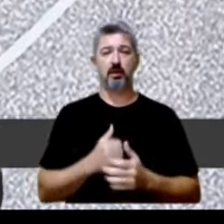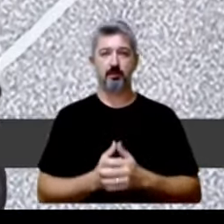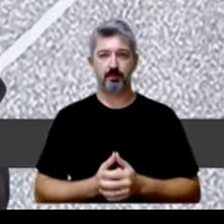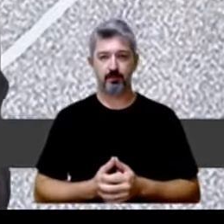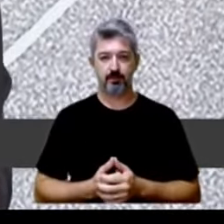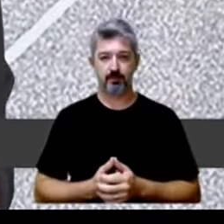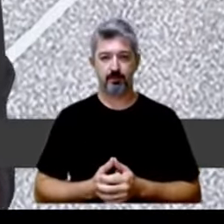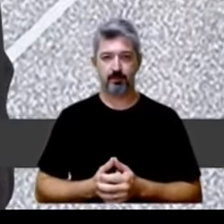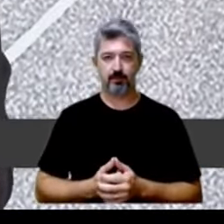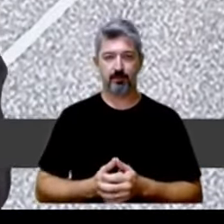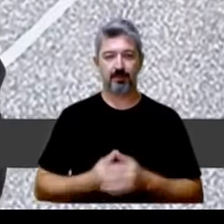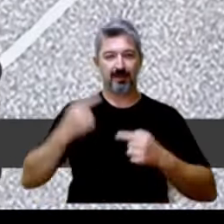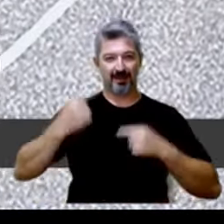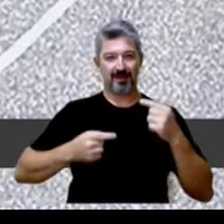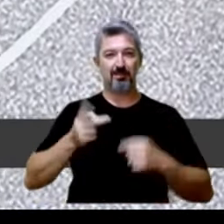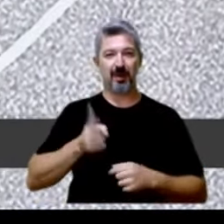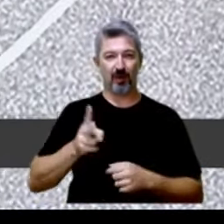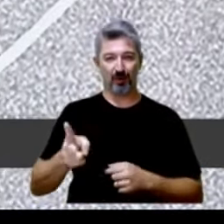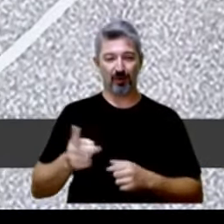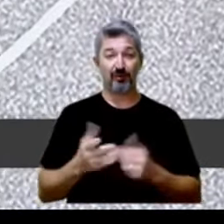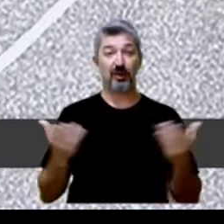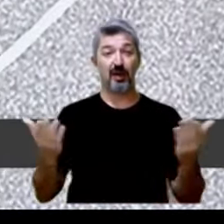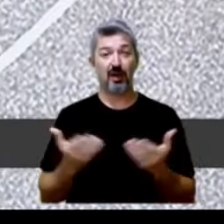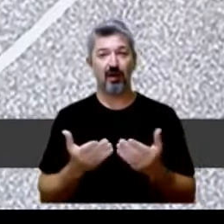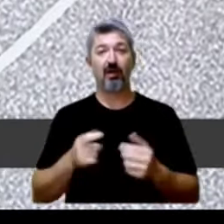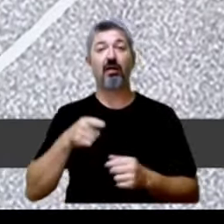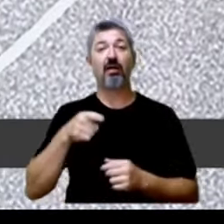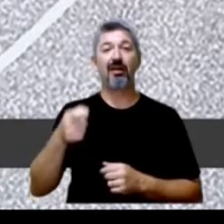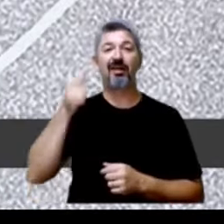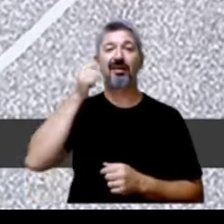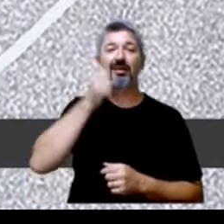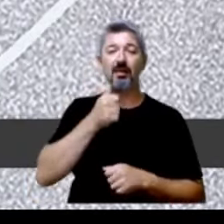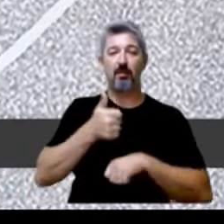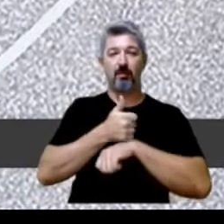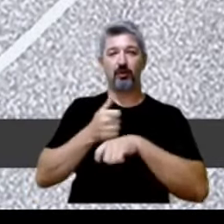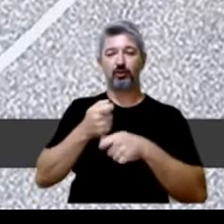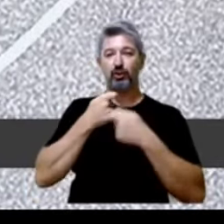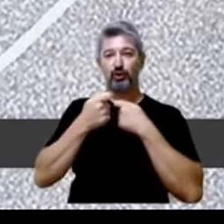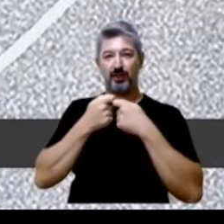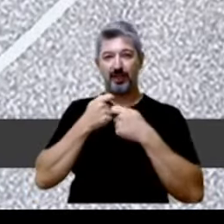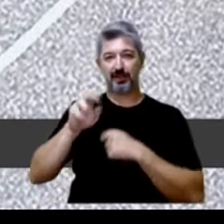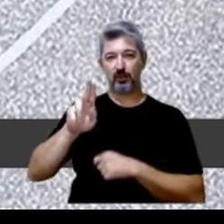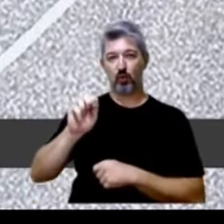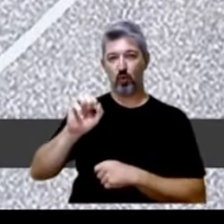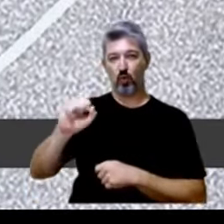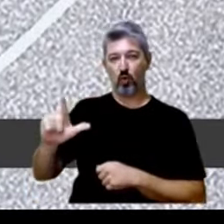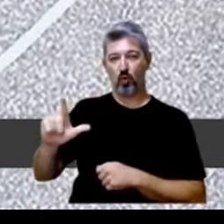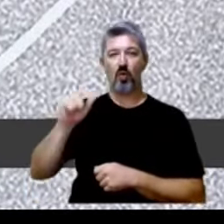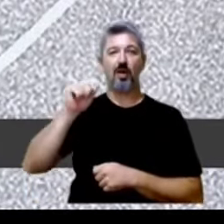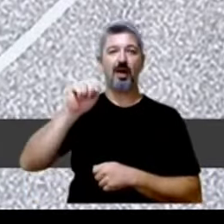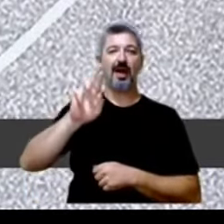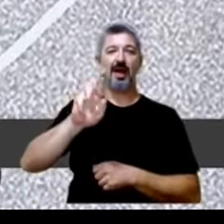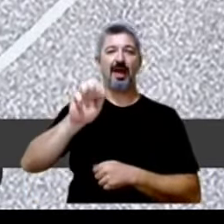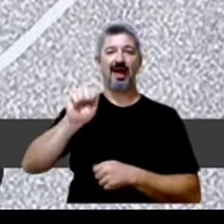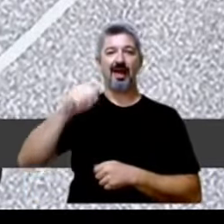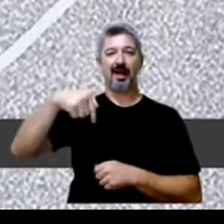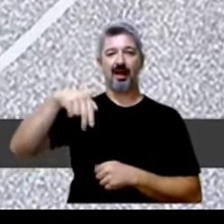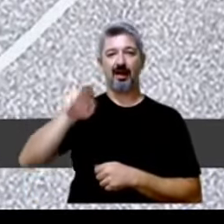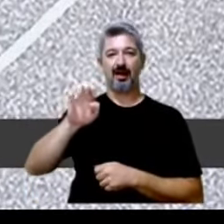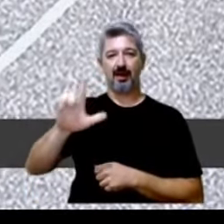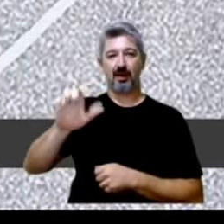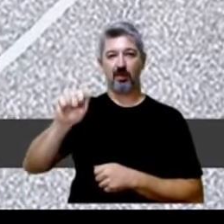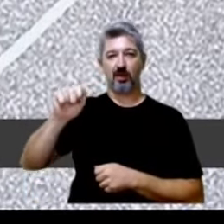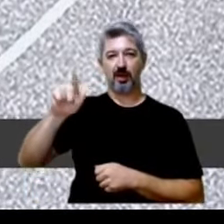nosso debate, quem faz a pergunta agora é a colunista do UOL, a jornalista Raquel Landim, que faz pergunta neste